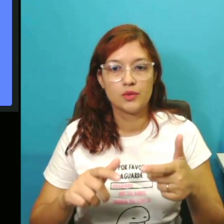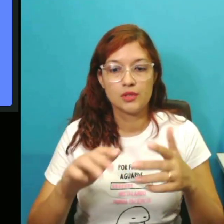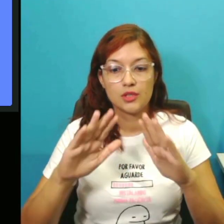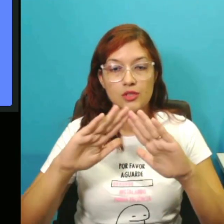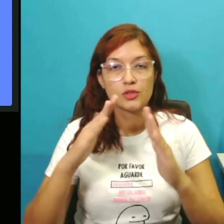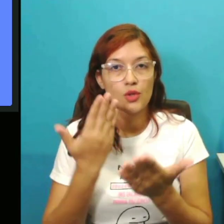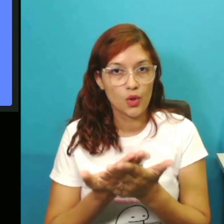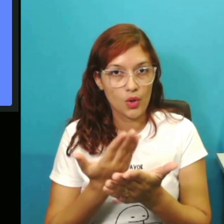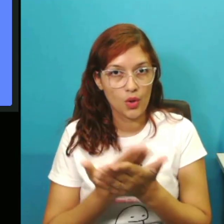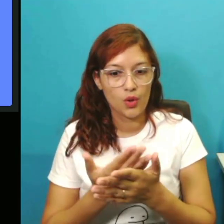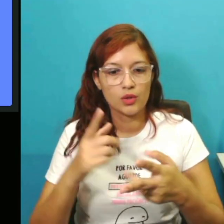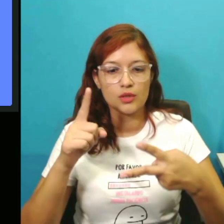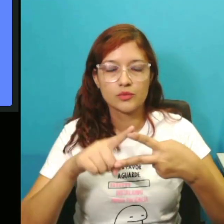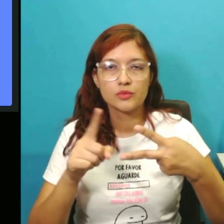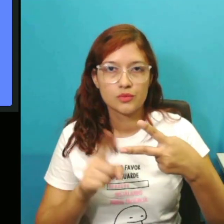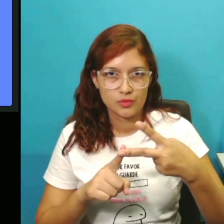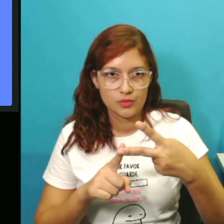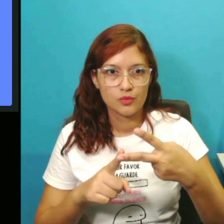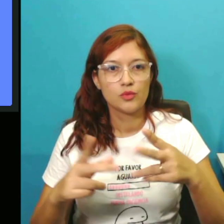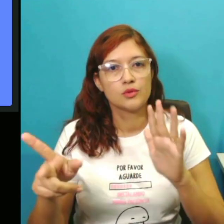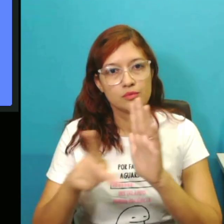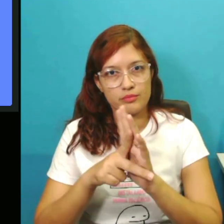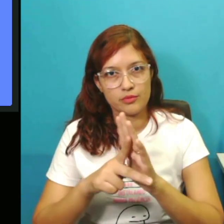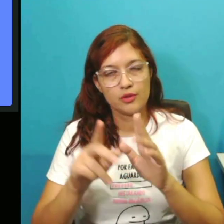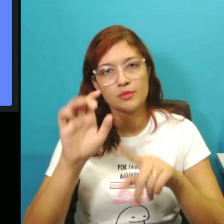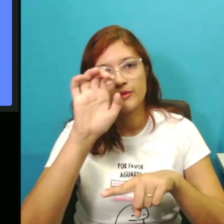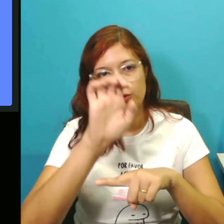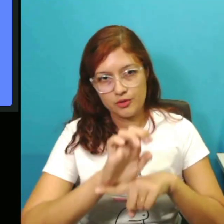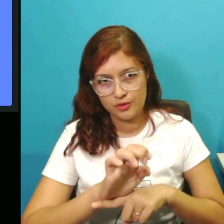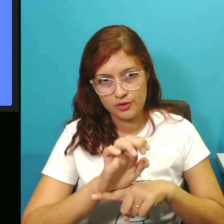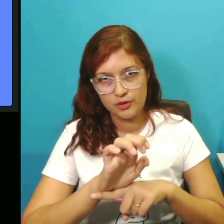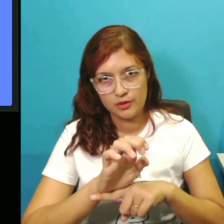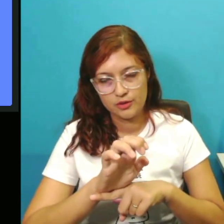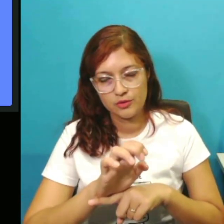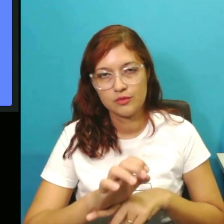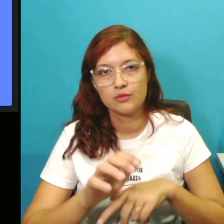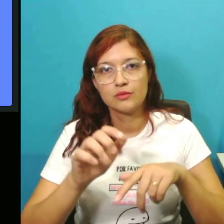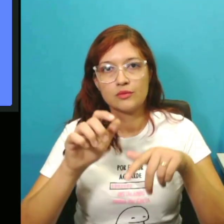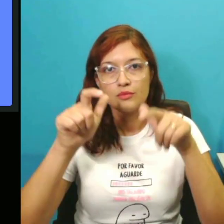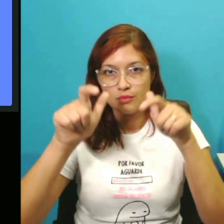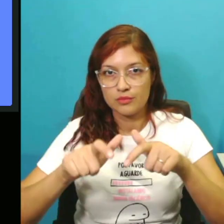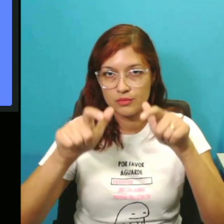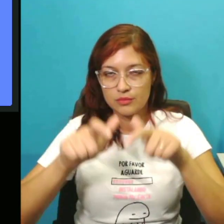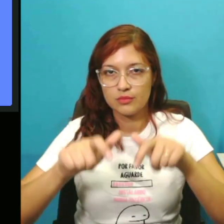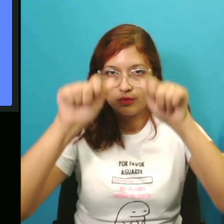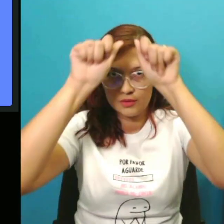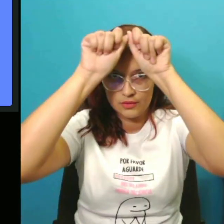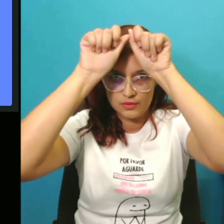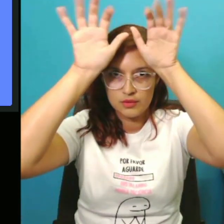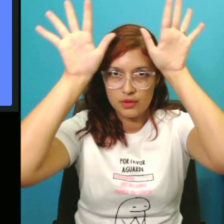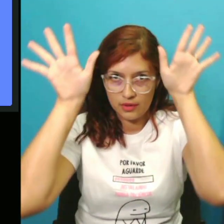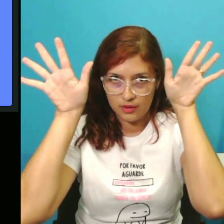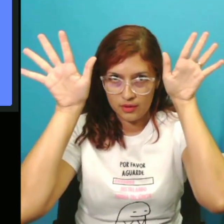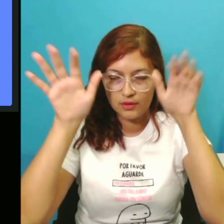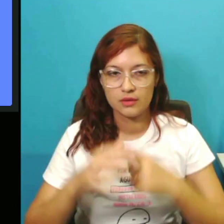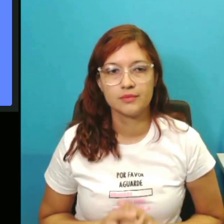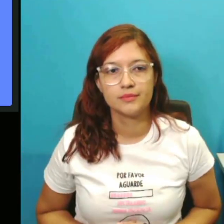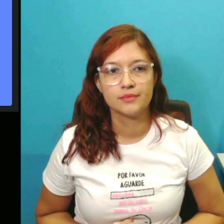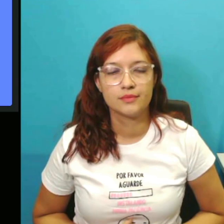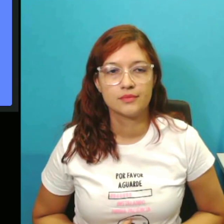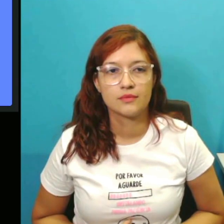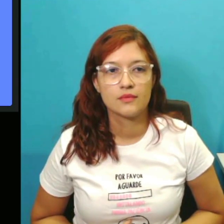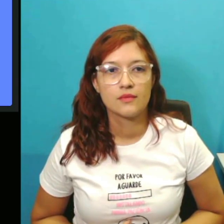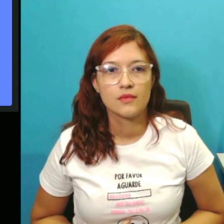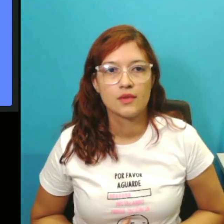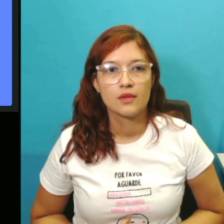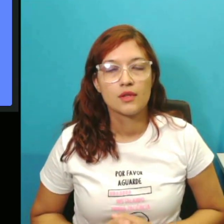foi feita em duas escolas estaduais do Acre.